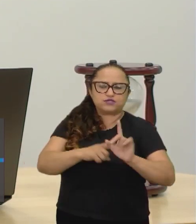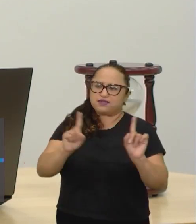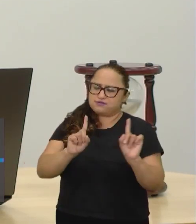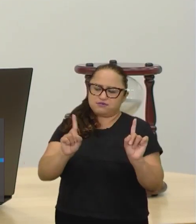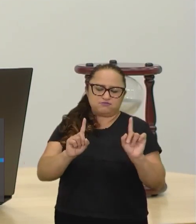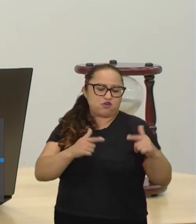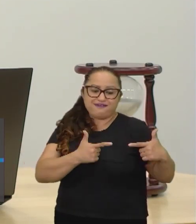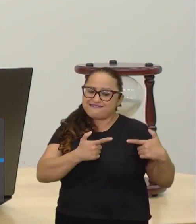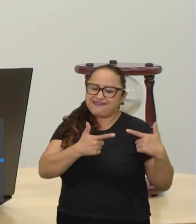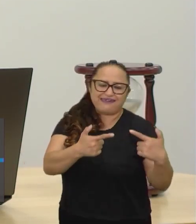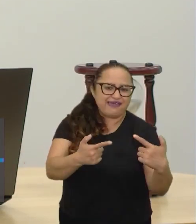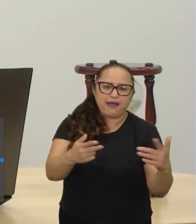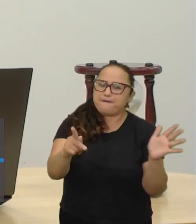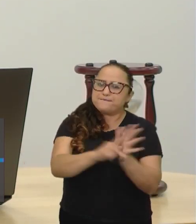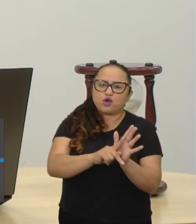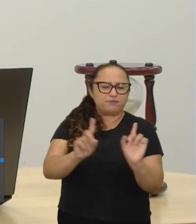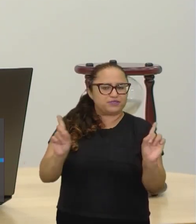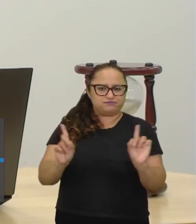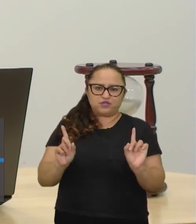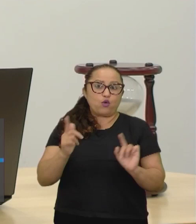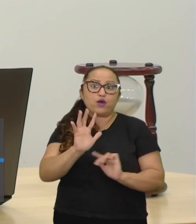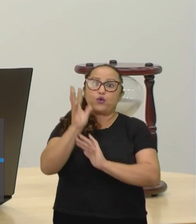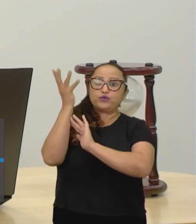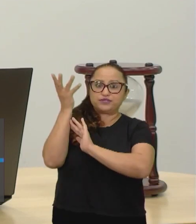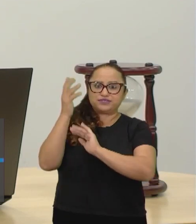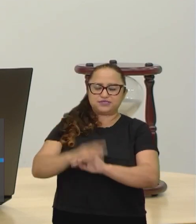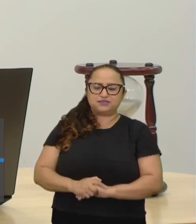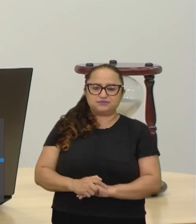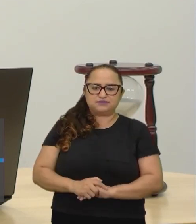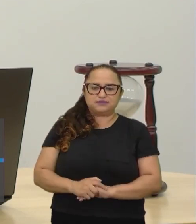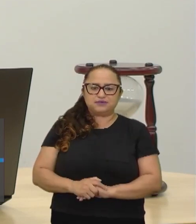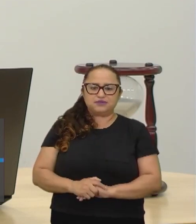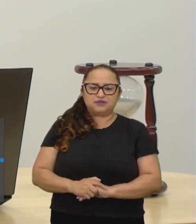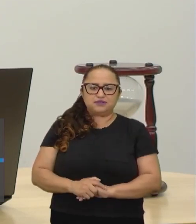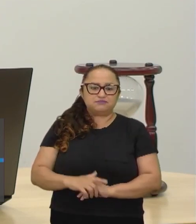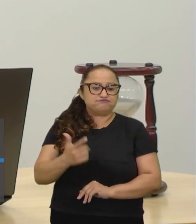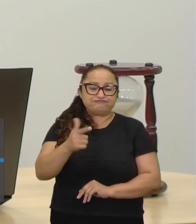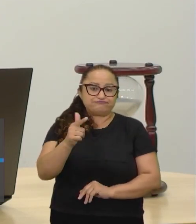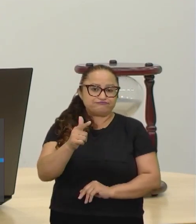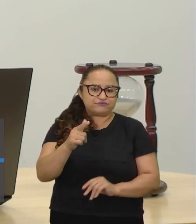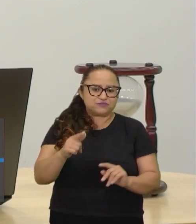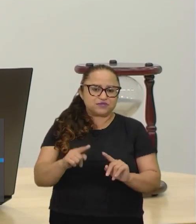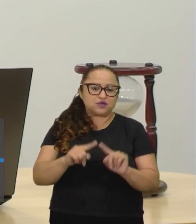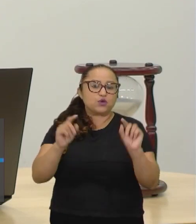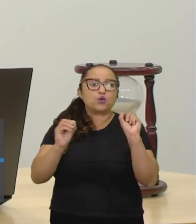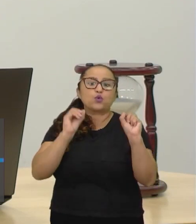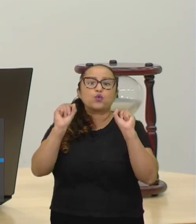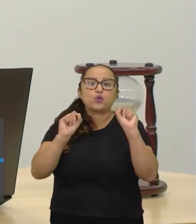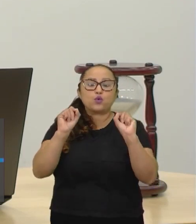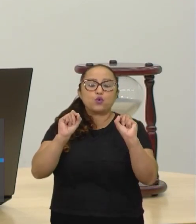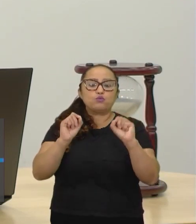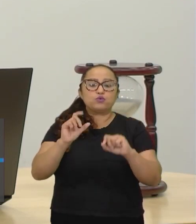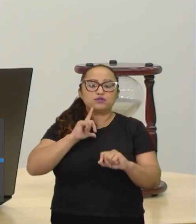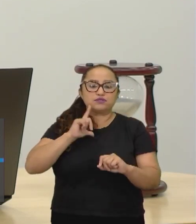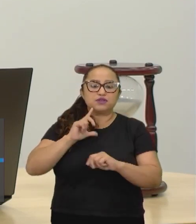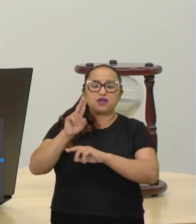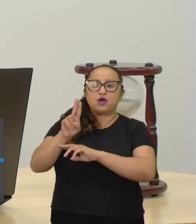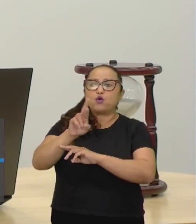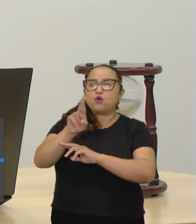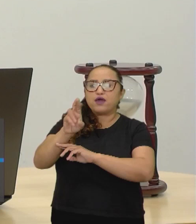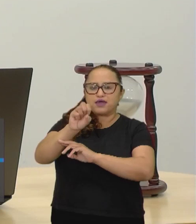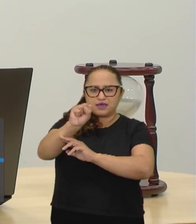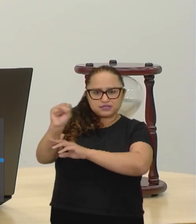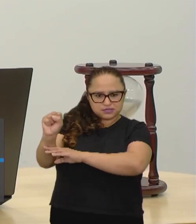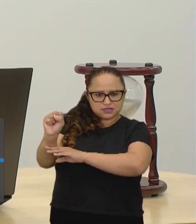entre os dois, né? De fato. Ali eles não chegam às vias de fato, a União Soviética e os Estados